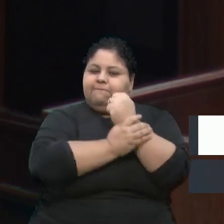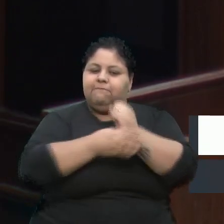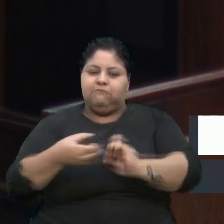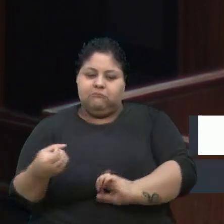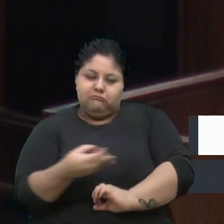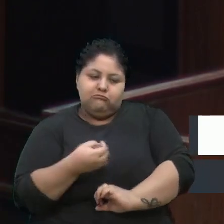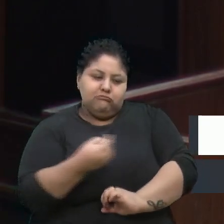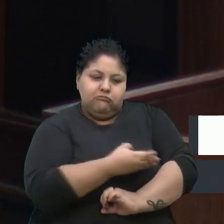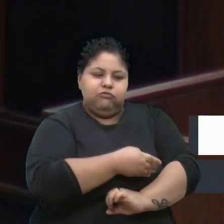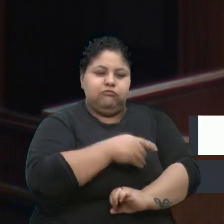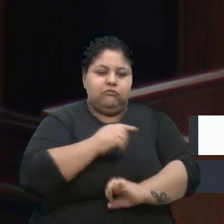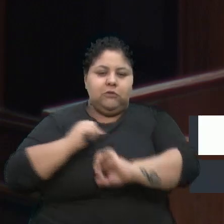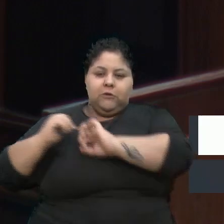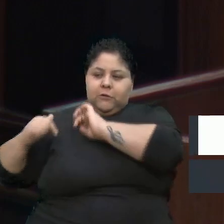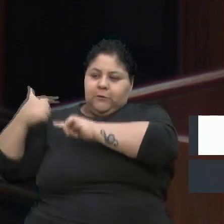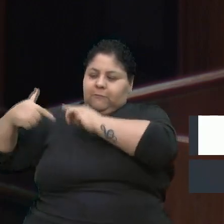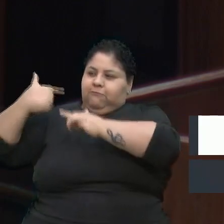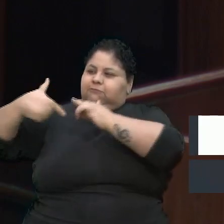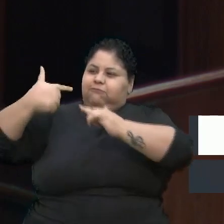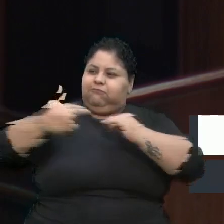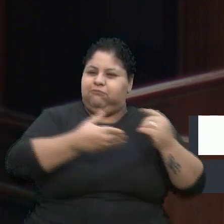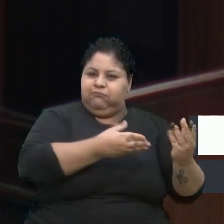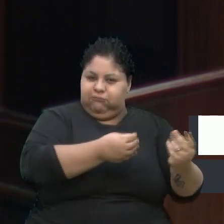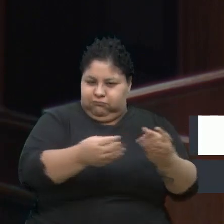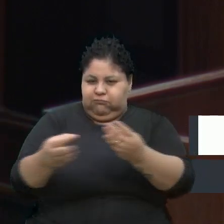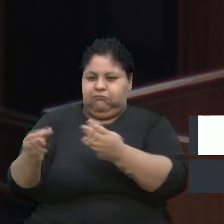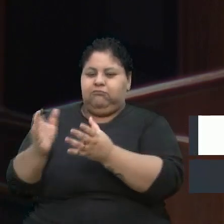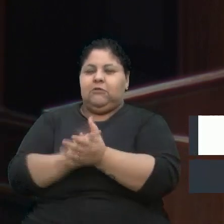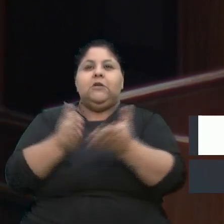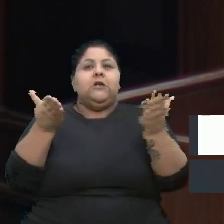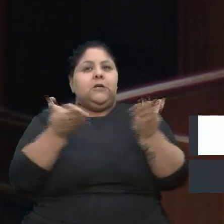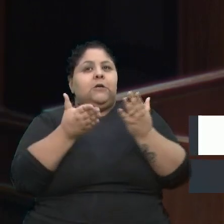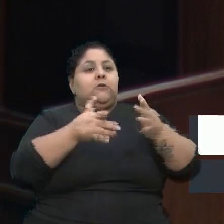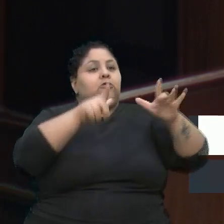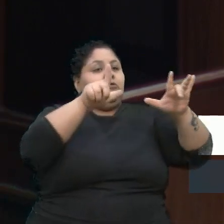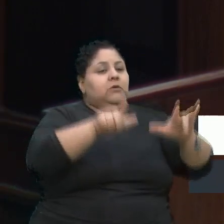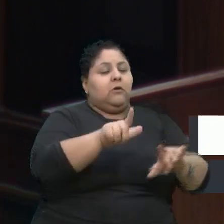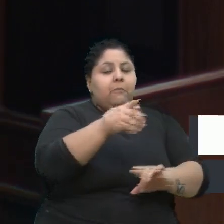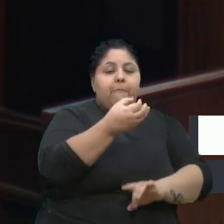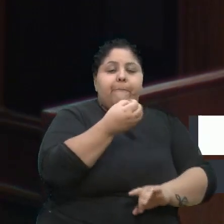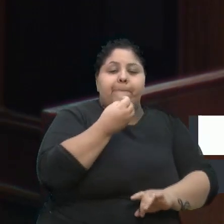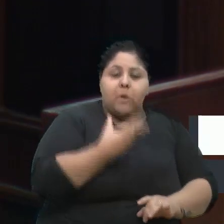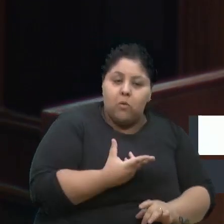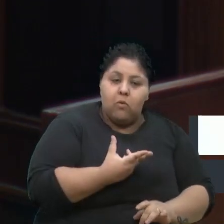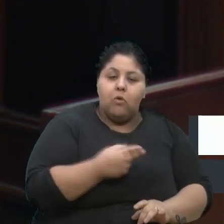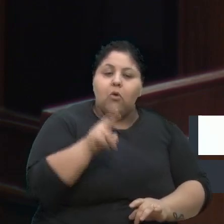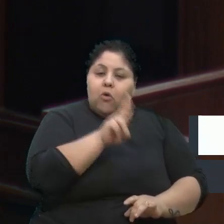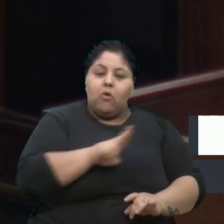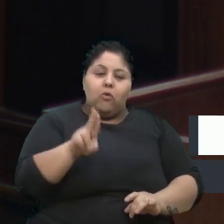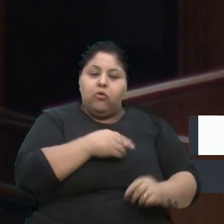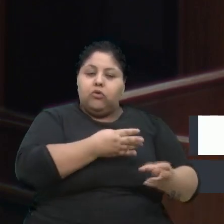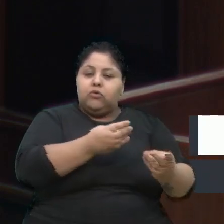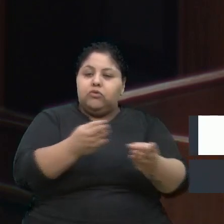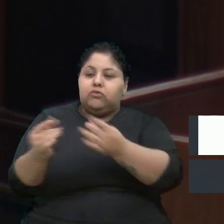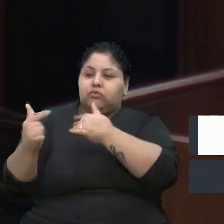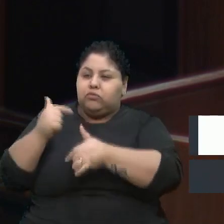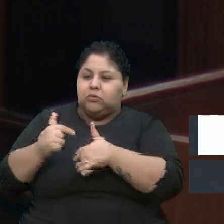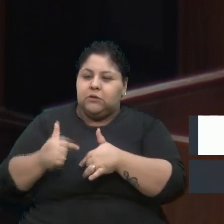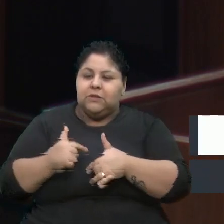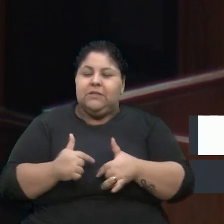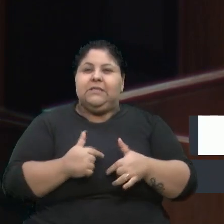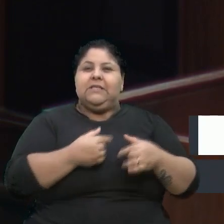aqui, um espírito de inovação, de empreendedorismo de seus fundadores, os amigos João Prataveira, Francisco Alberti,